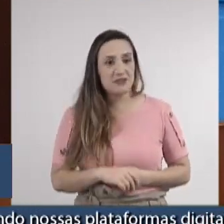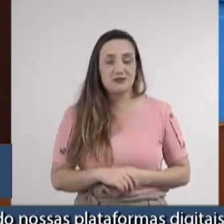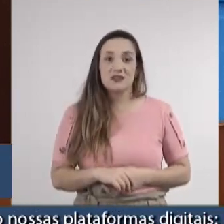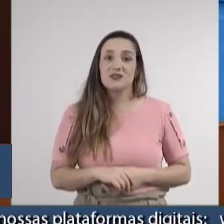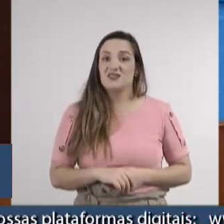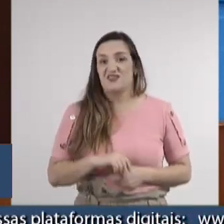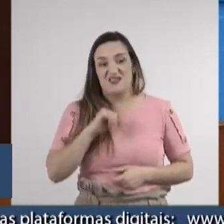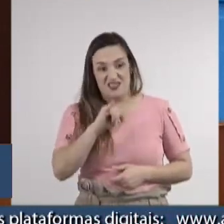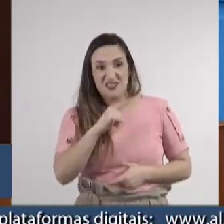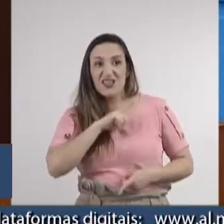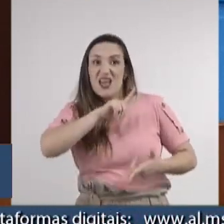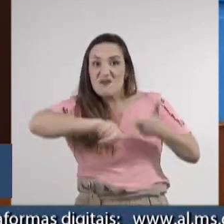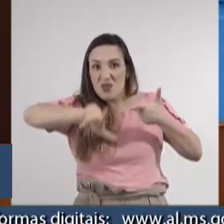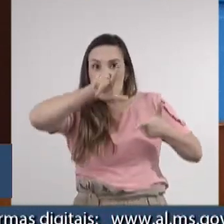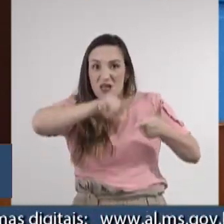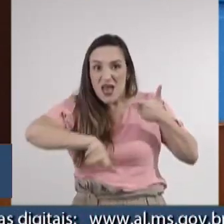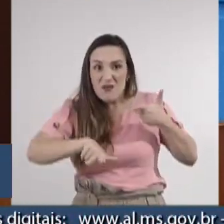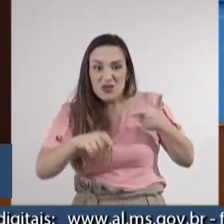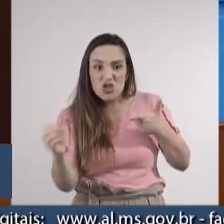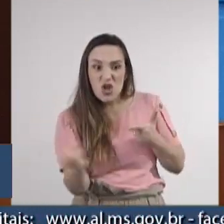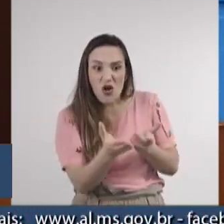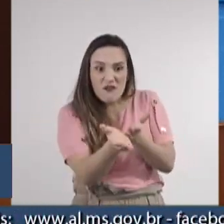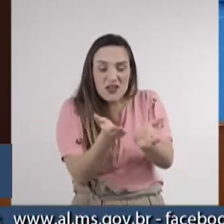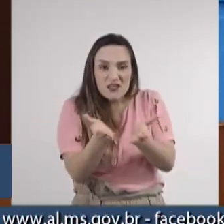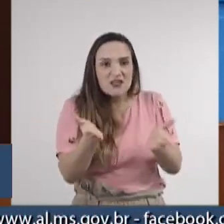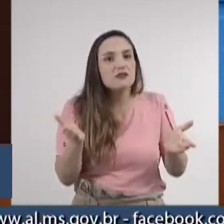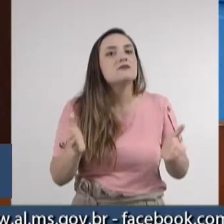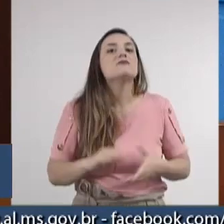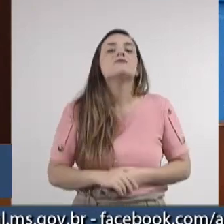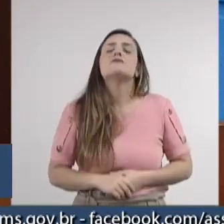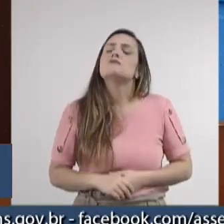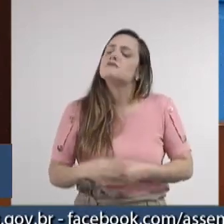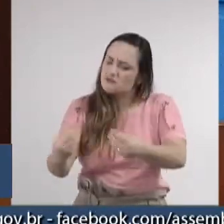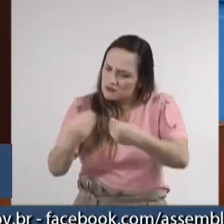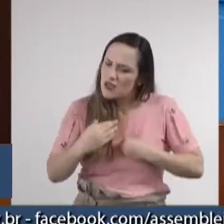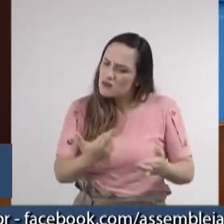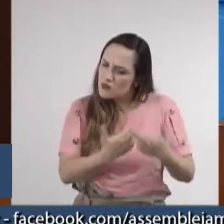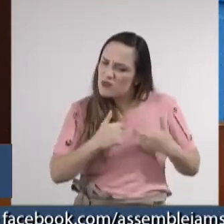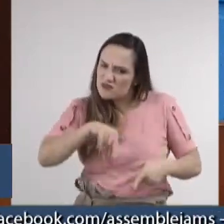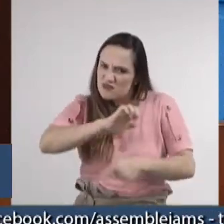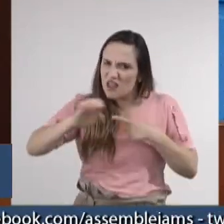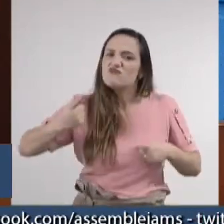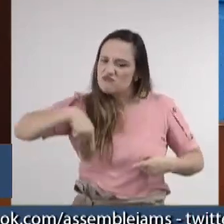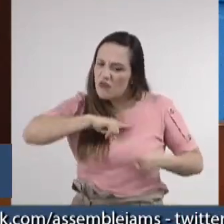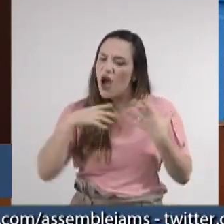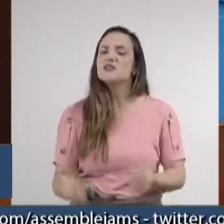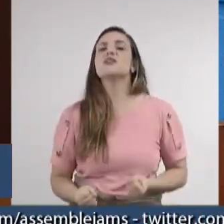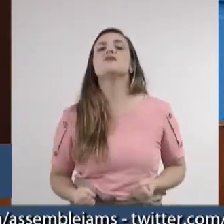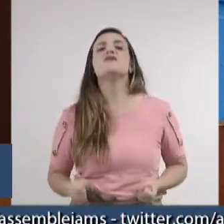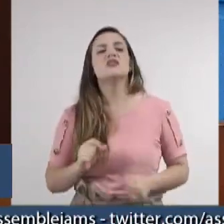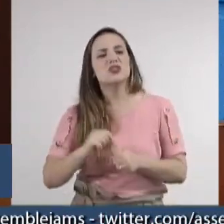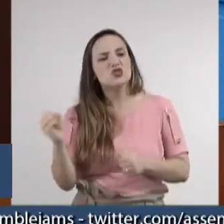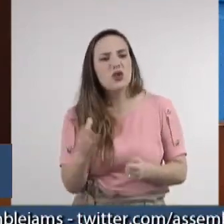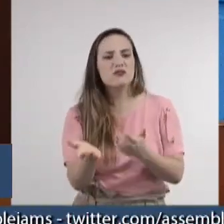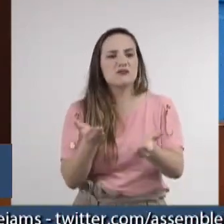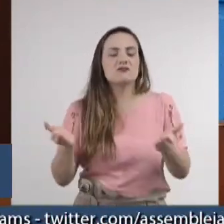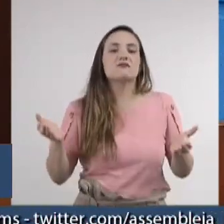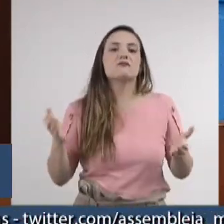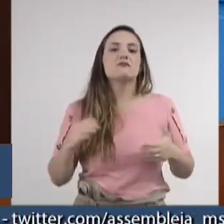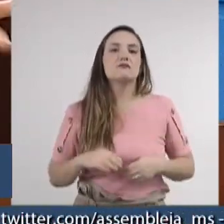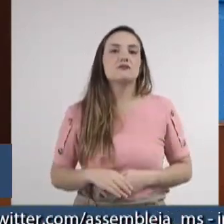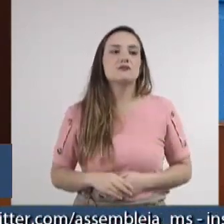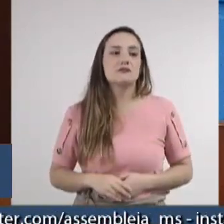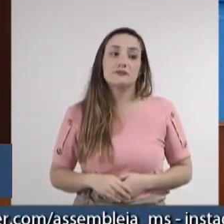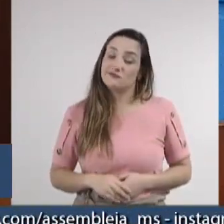Caso tenha problema a relicitação, delega para o Estado, que o Estado licita. Então, eu acho que